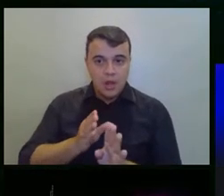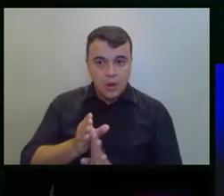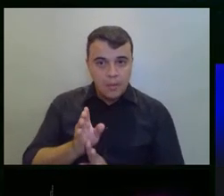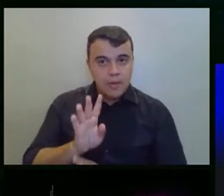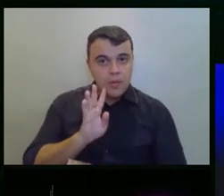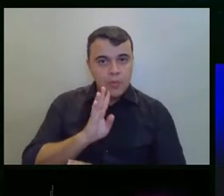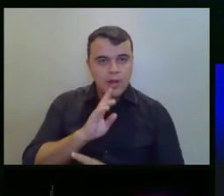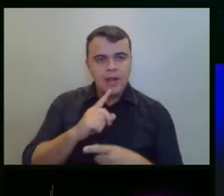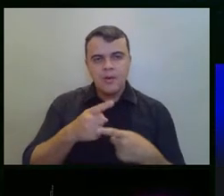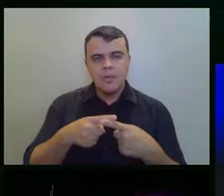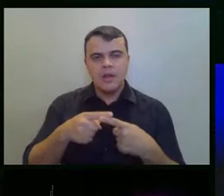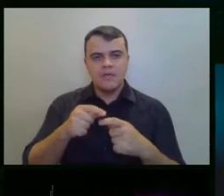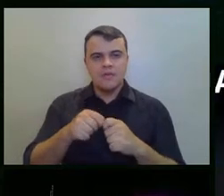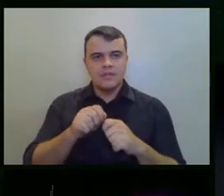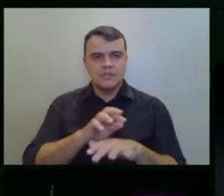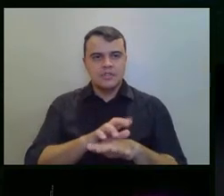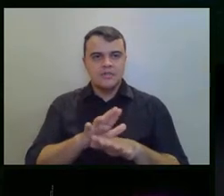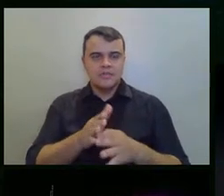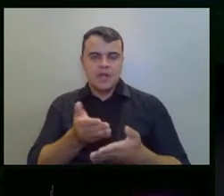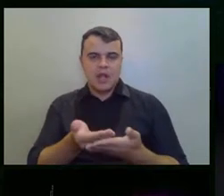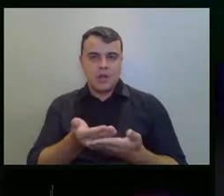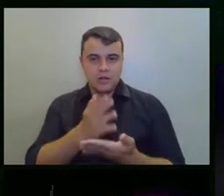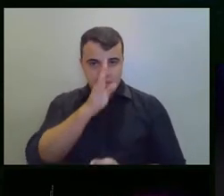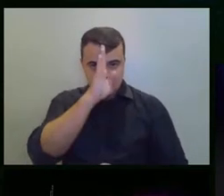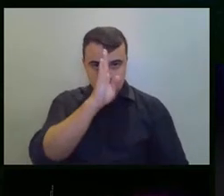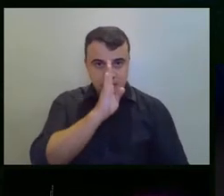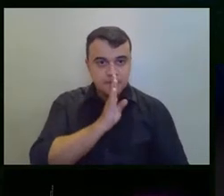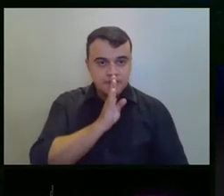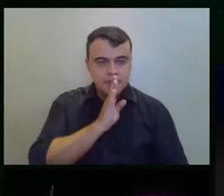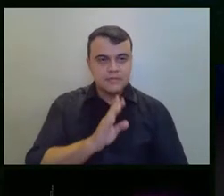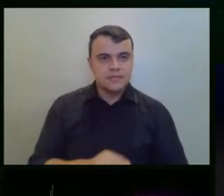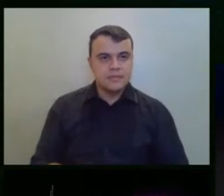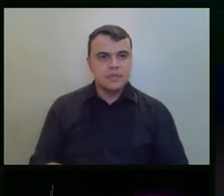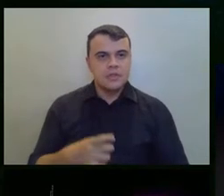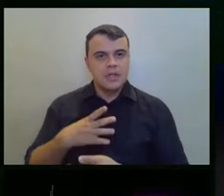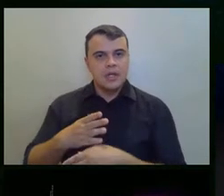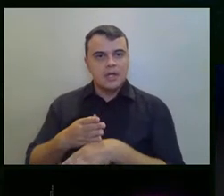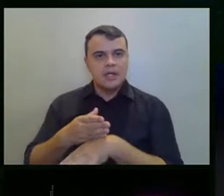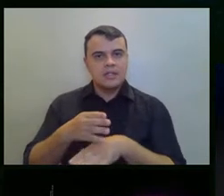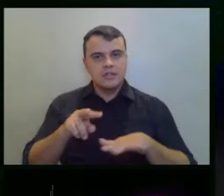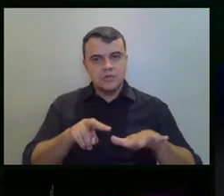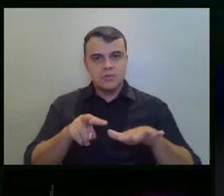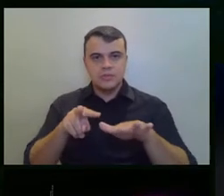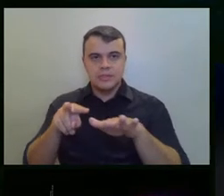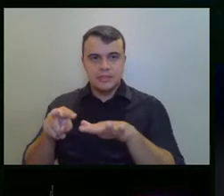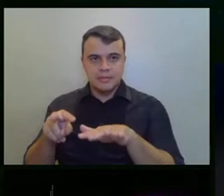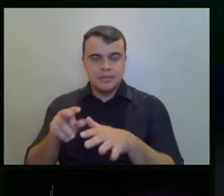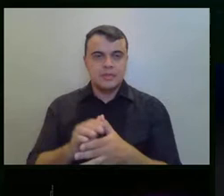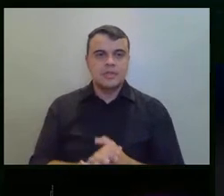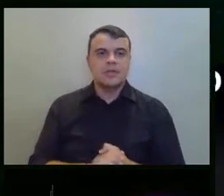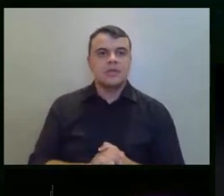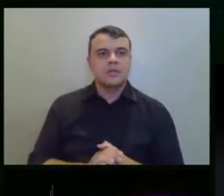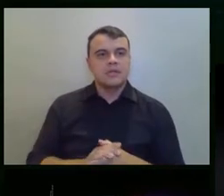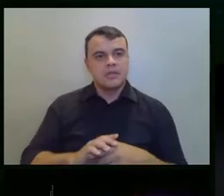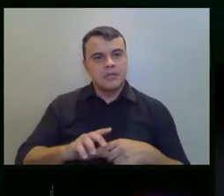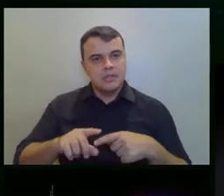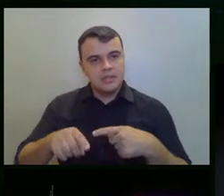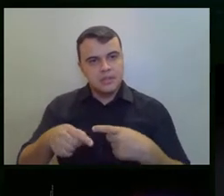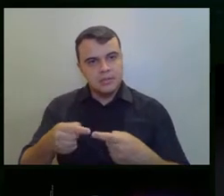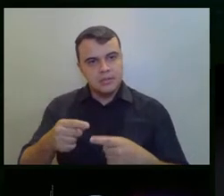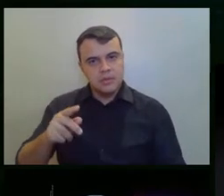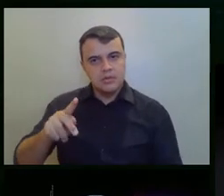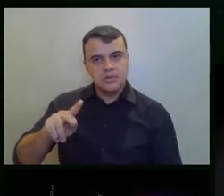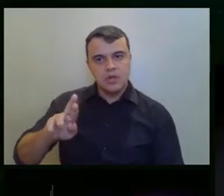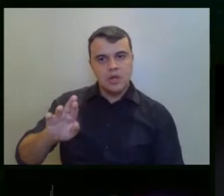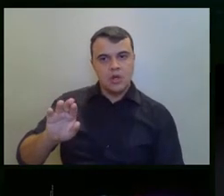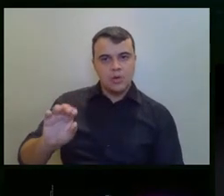que é o seguinte a gente faz várias aulas gratuitas você tem acesso por uma semana depois elas entram como conteúdo pro então